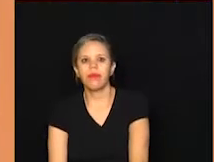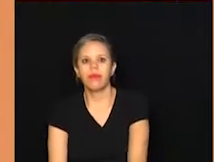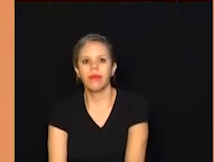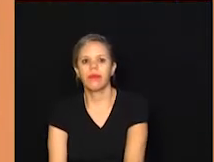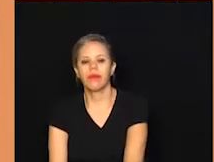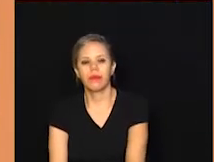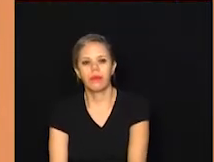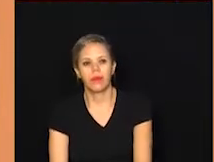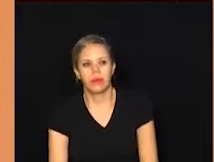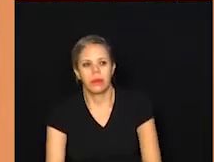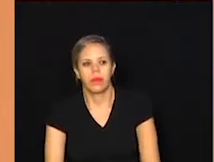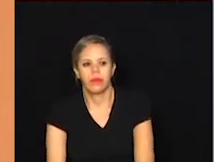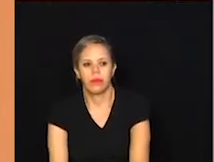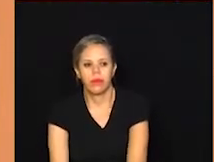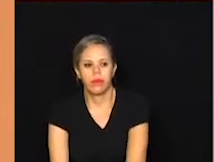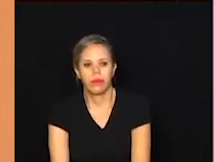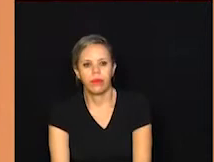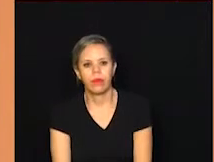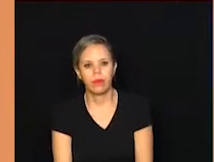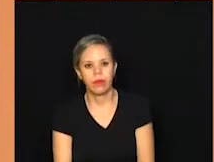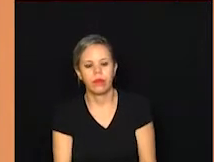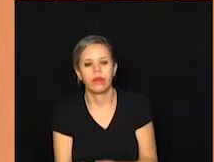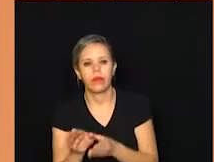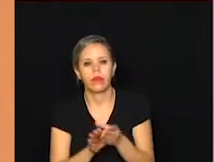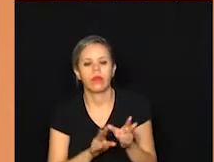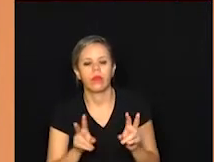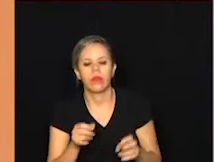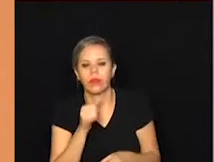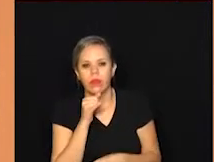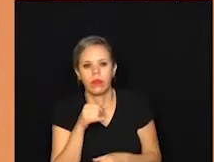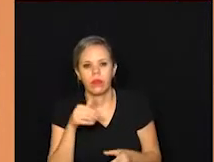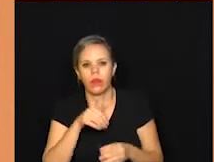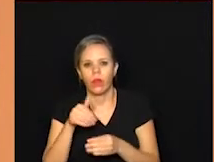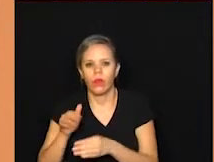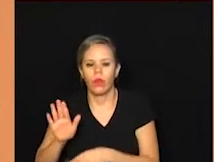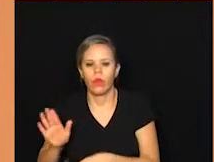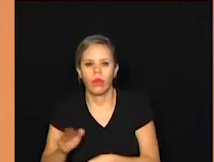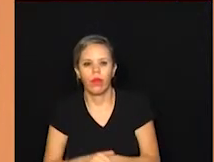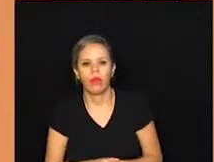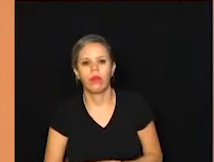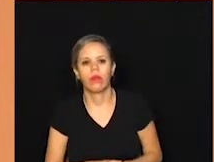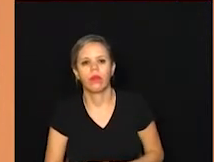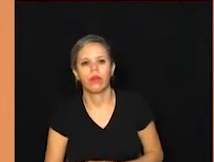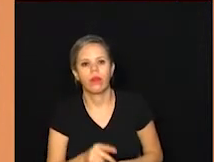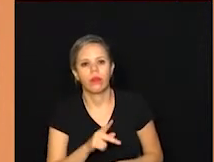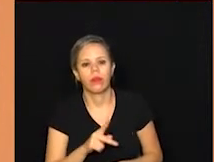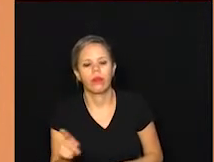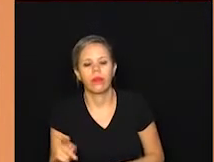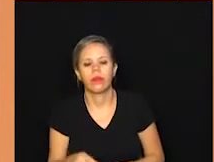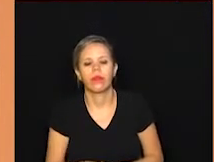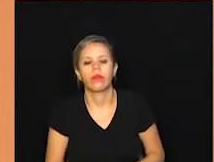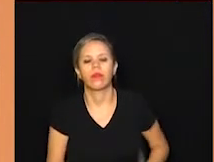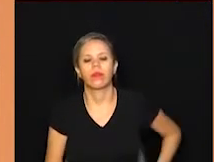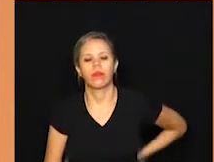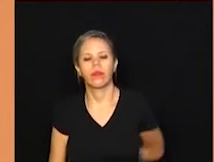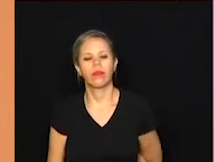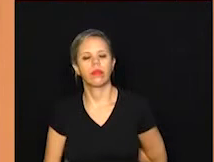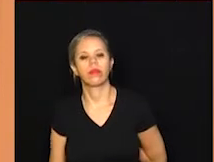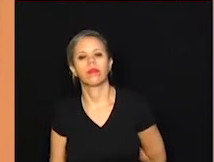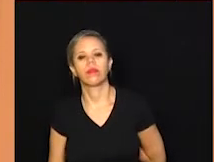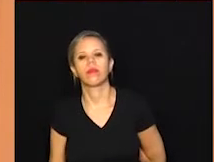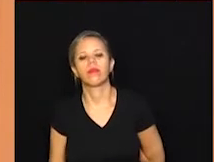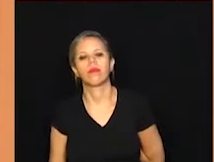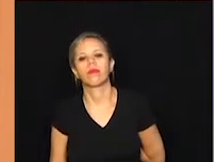É sobre o conselho mesmo, a eleição da presidência e